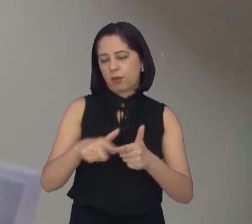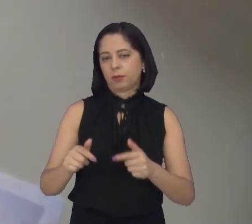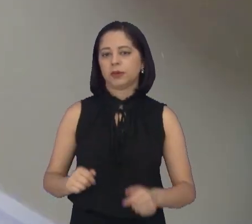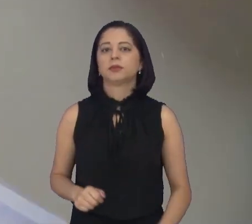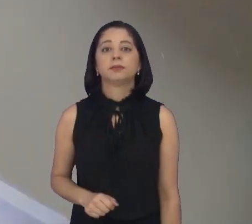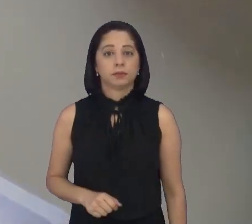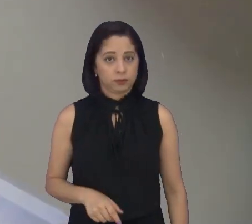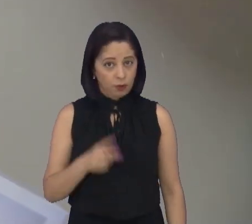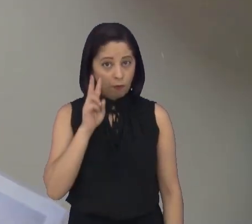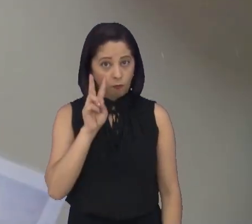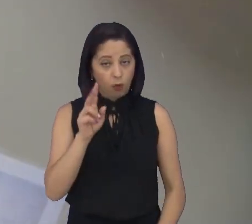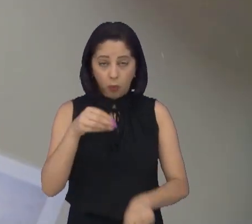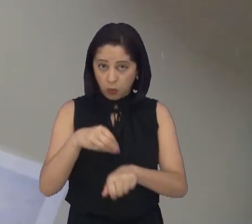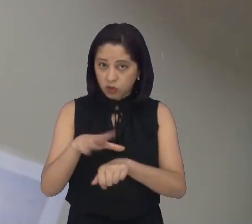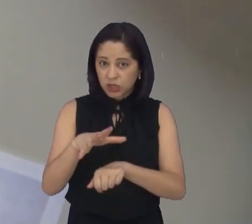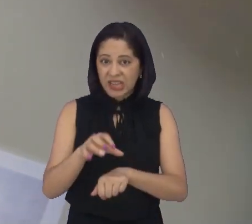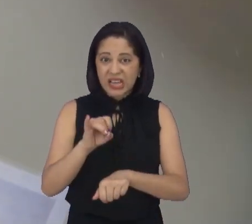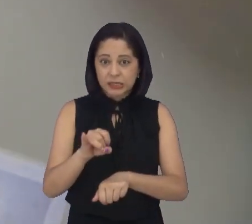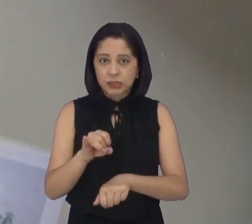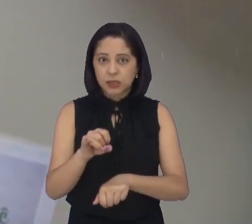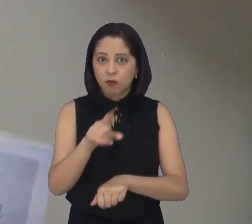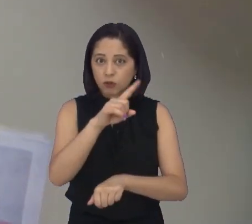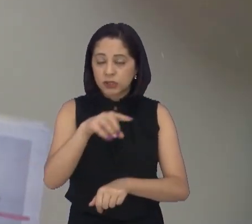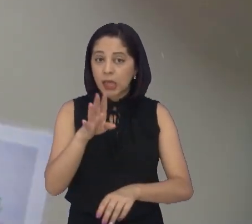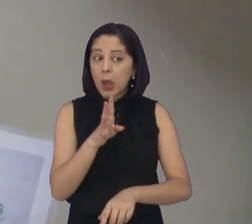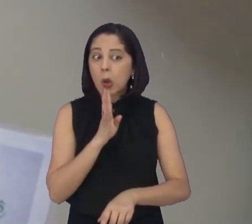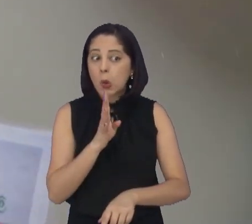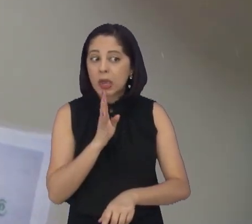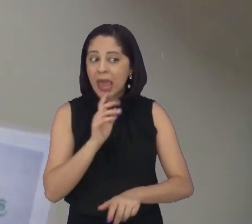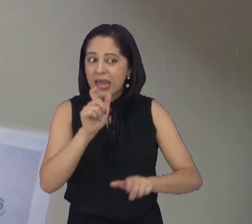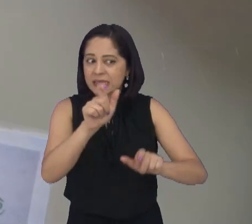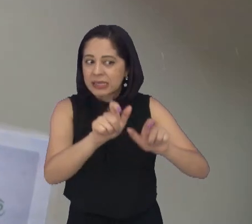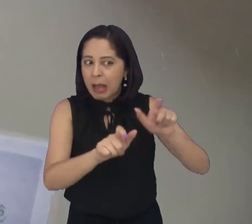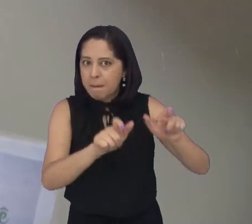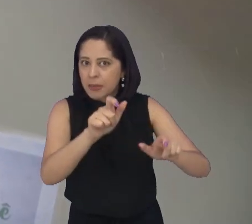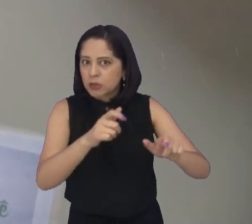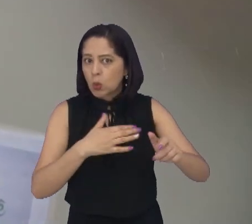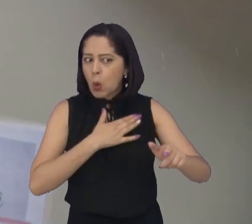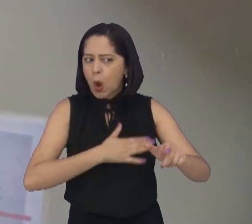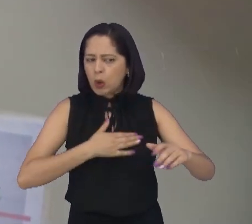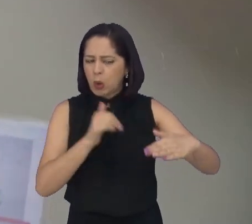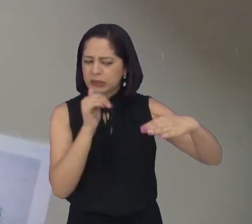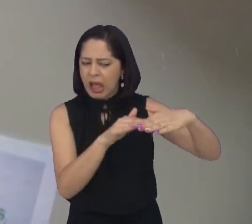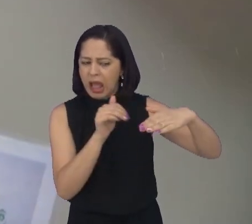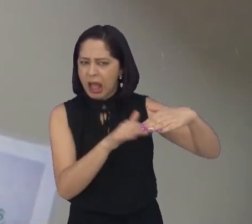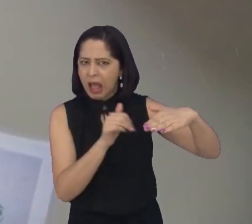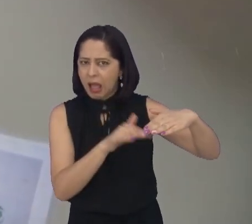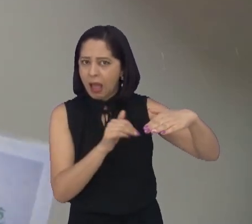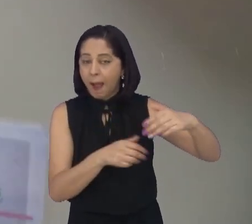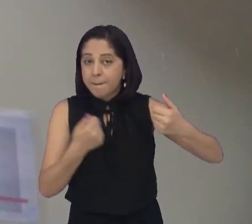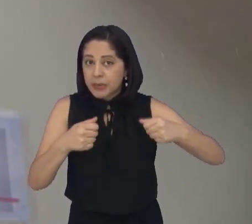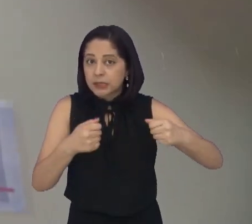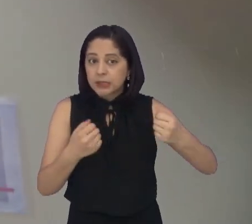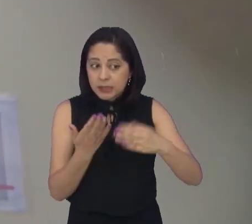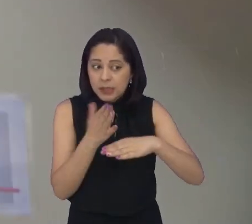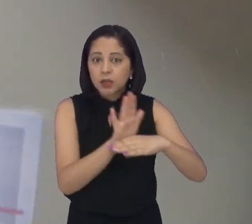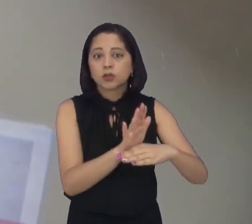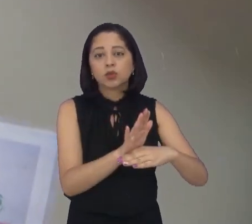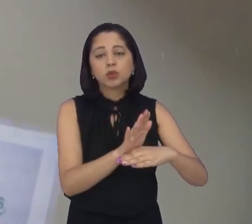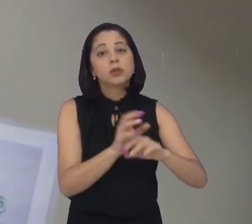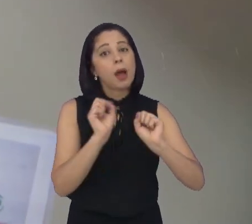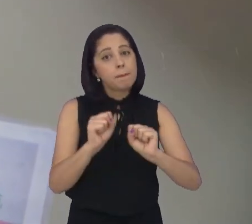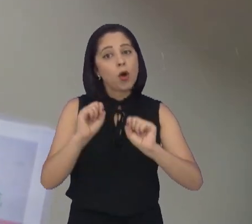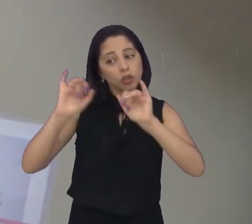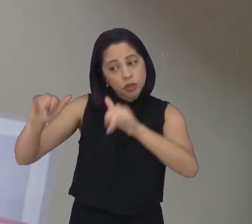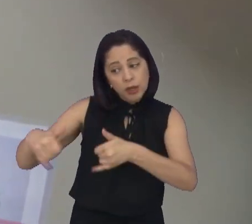aí a dica, né, gente? Então, se você souber de alguém que é acumulador e precisa desse apoio, entre em contato